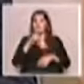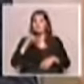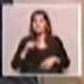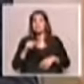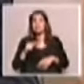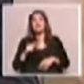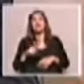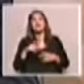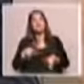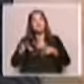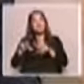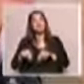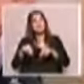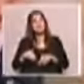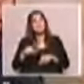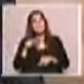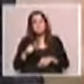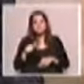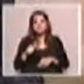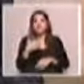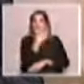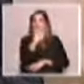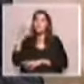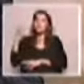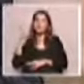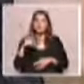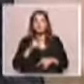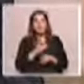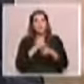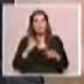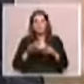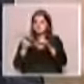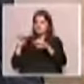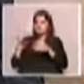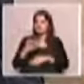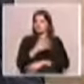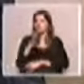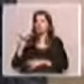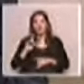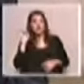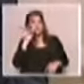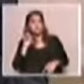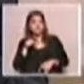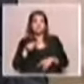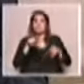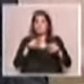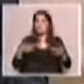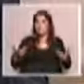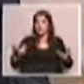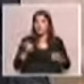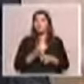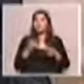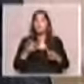da floresta, porque permite que não haja manchas contínuas de monofloresta, que é o que nós temos em Portugal. A ovinicultura é muito importante também para isso. E não é